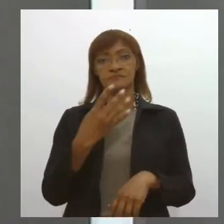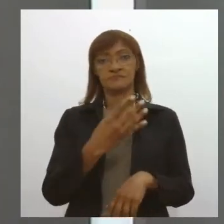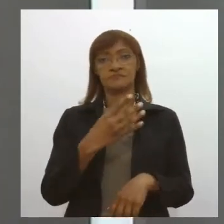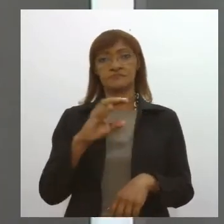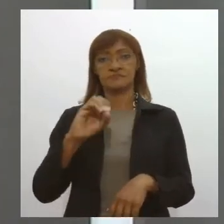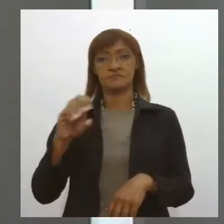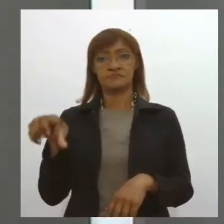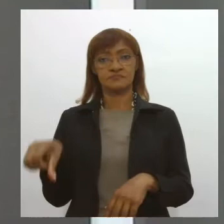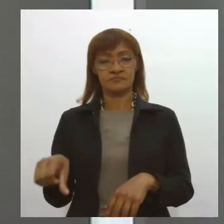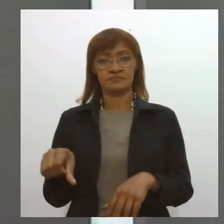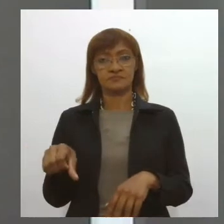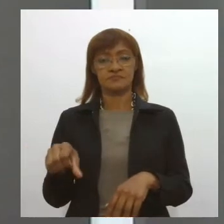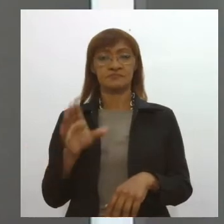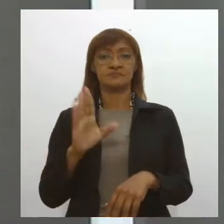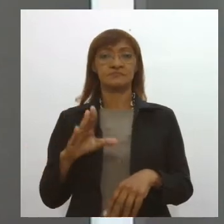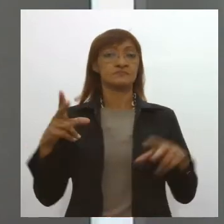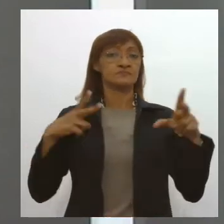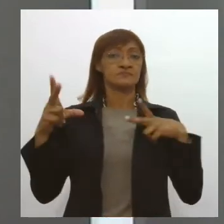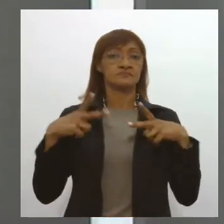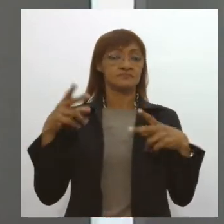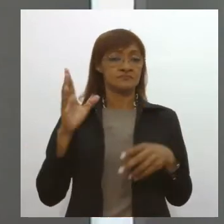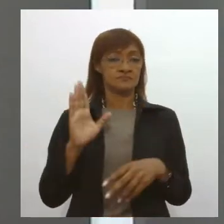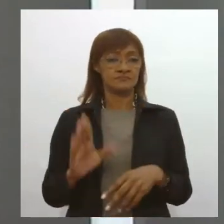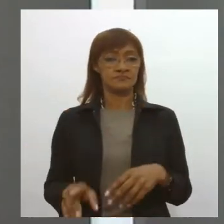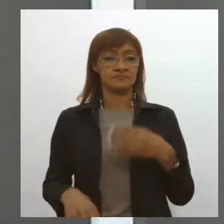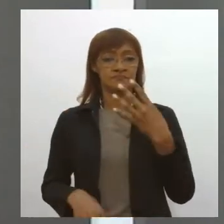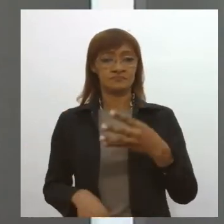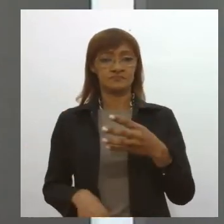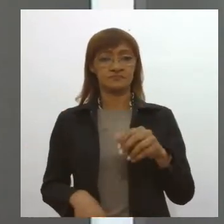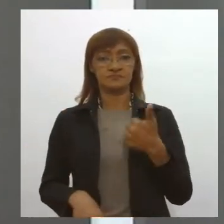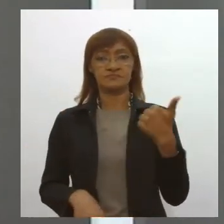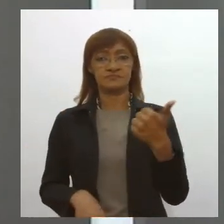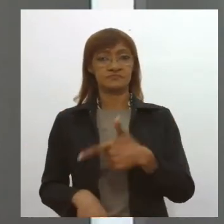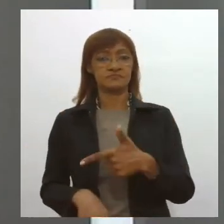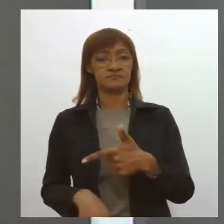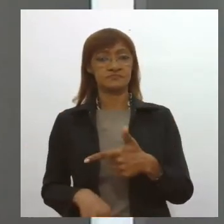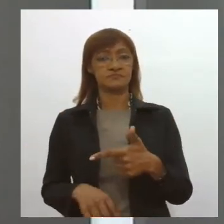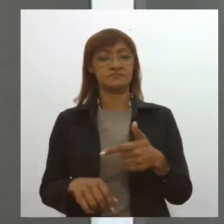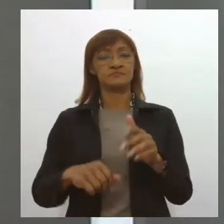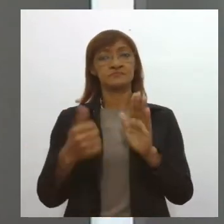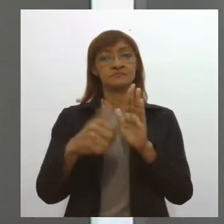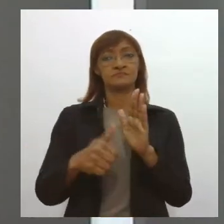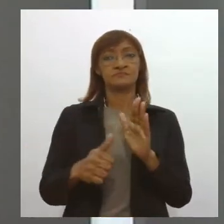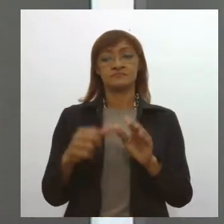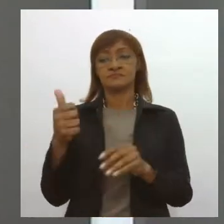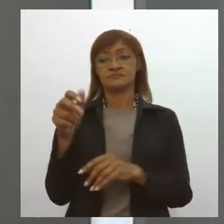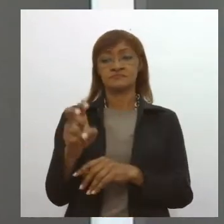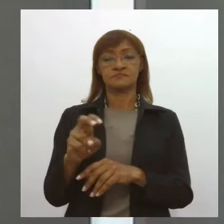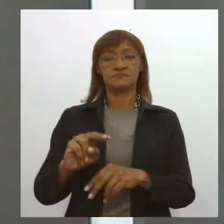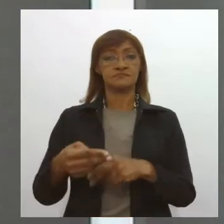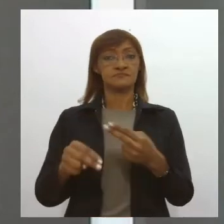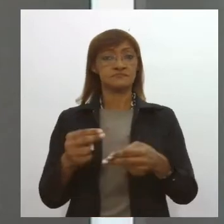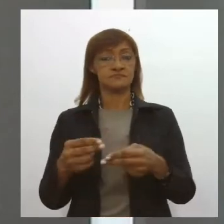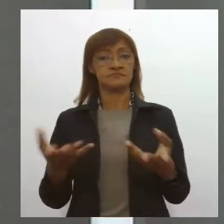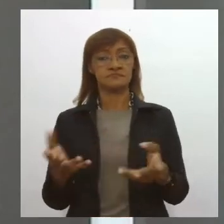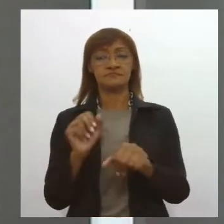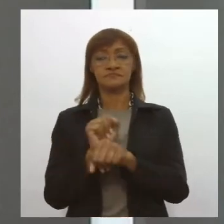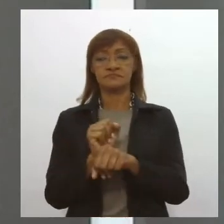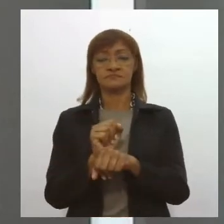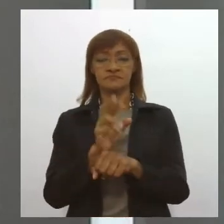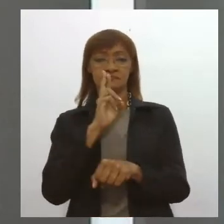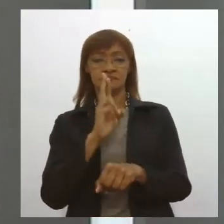nos leitos do serviço privado estão internados 412. São investigados mais 15 óbitos. Ainda aguardam